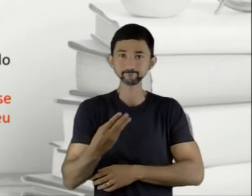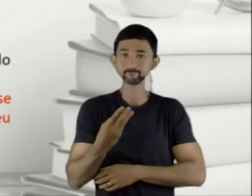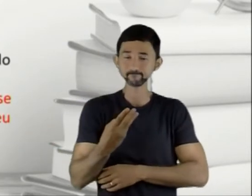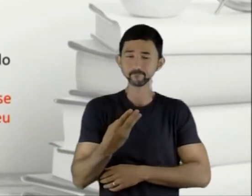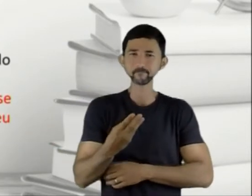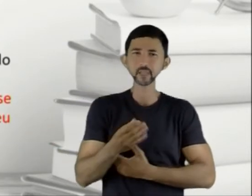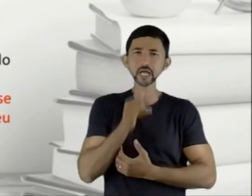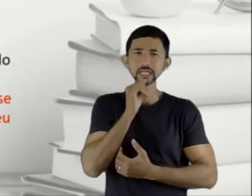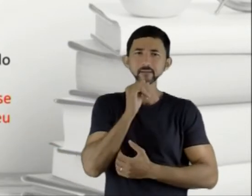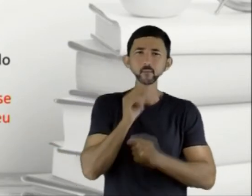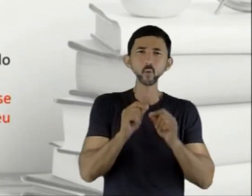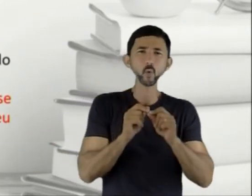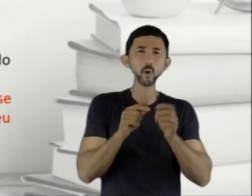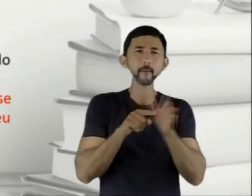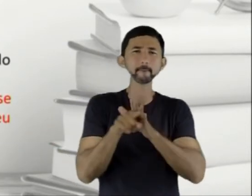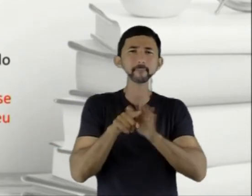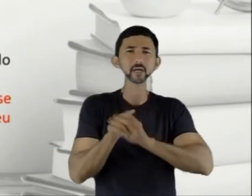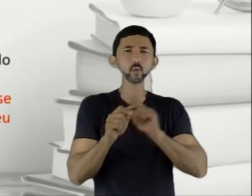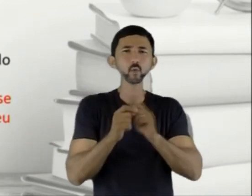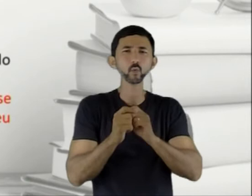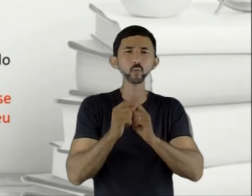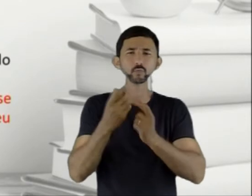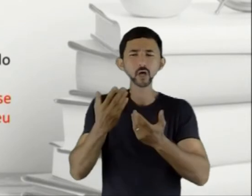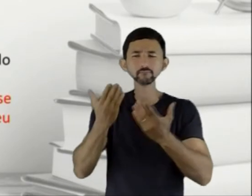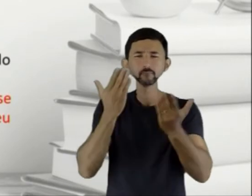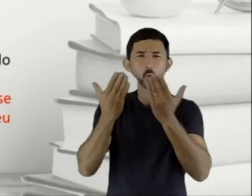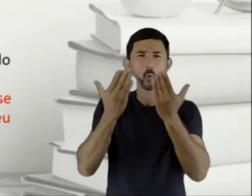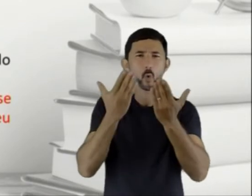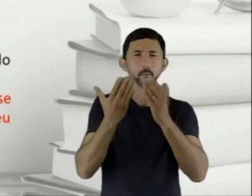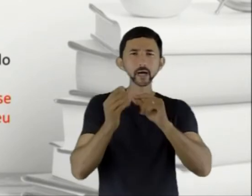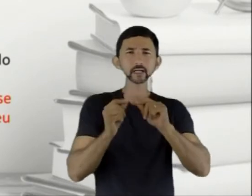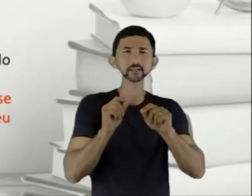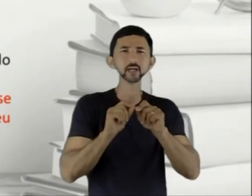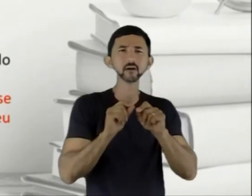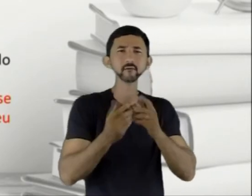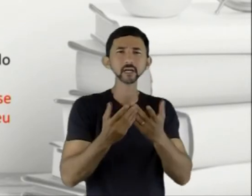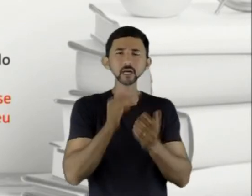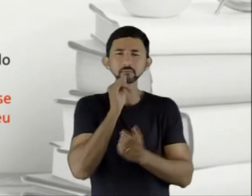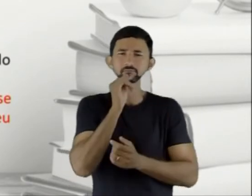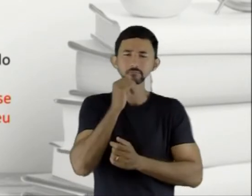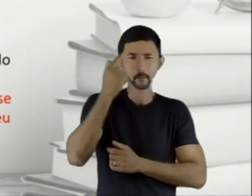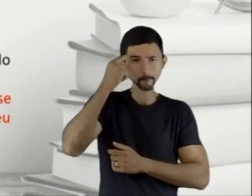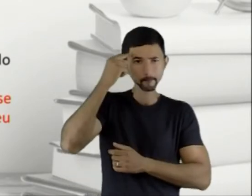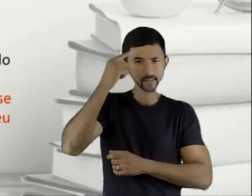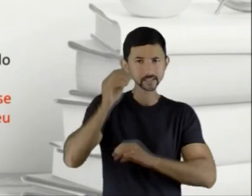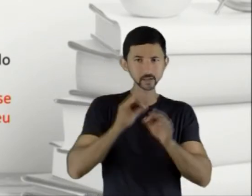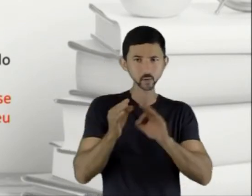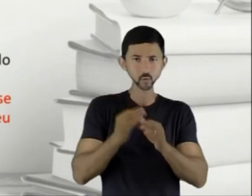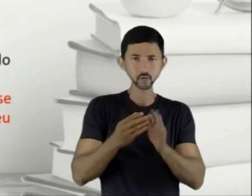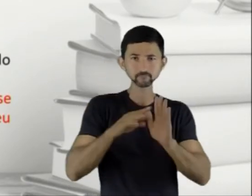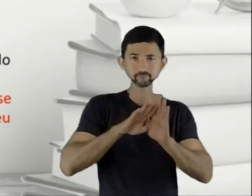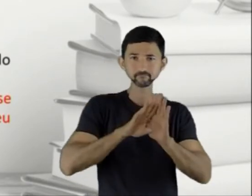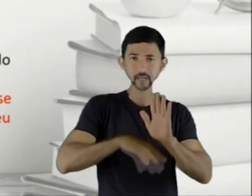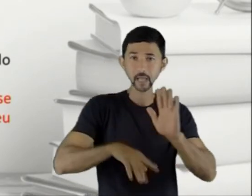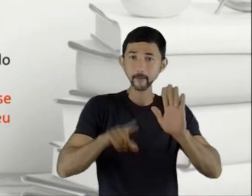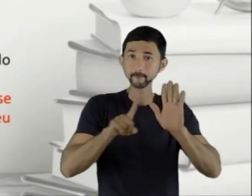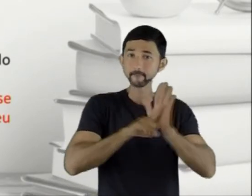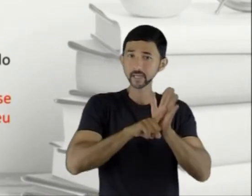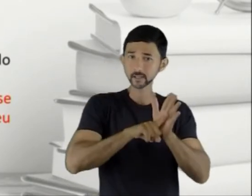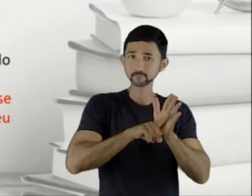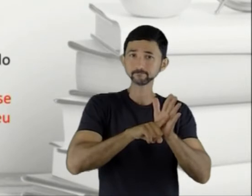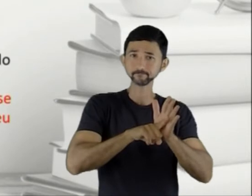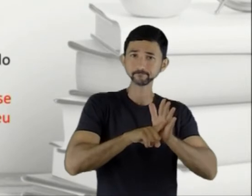seja, essa questão aí de ver quanto falta nos conduz a uma operação chamada subtração.